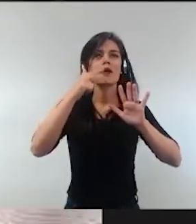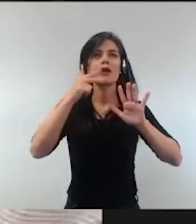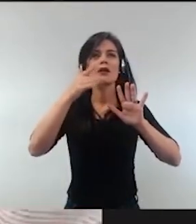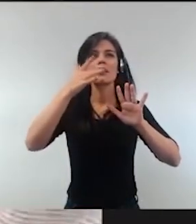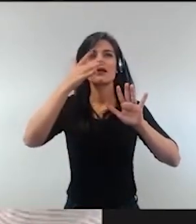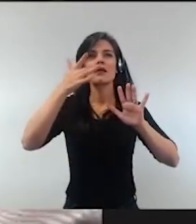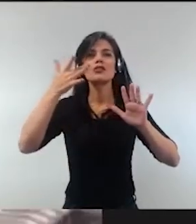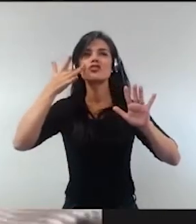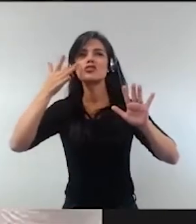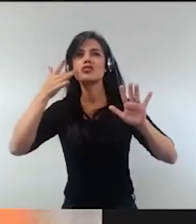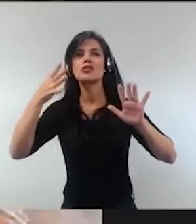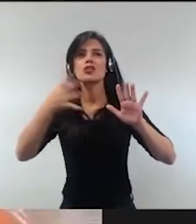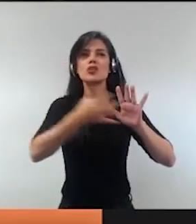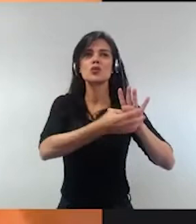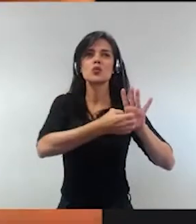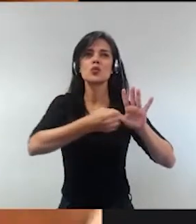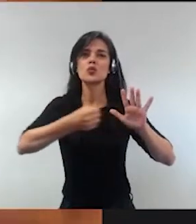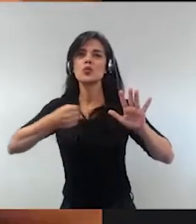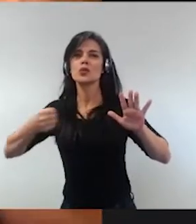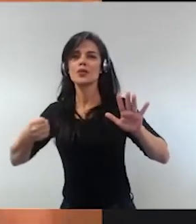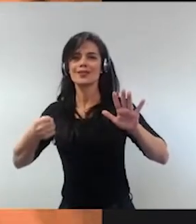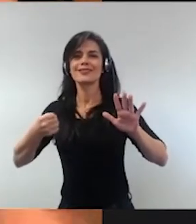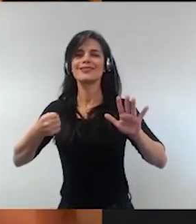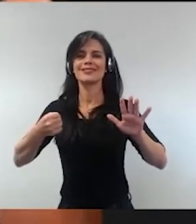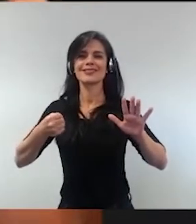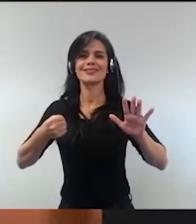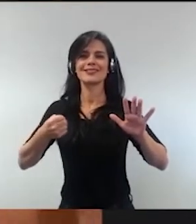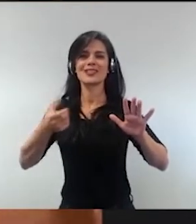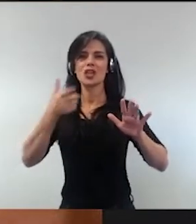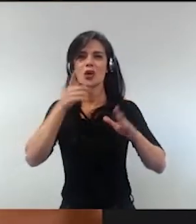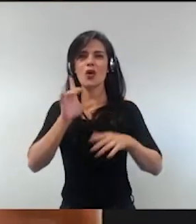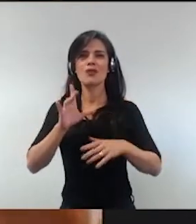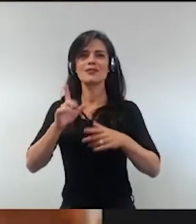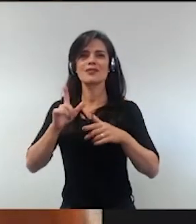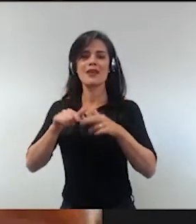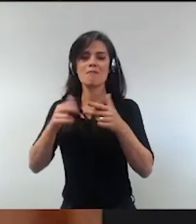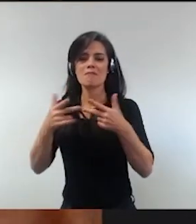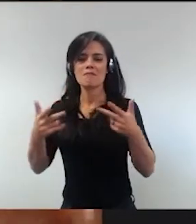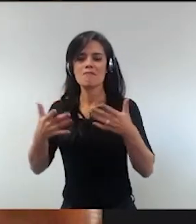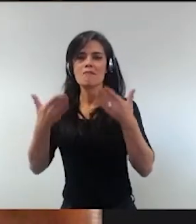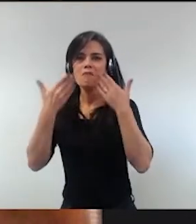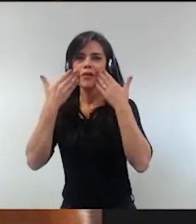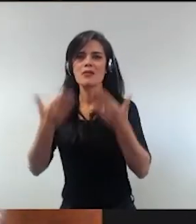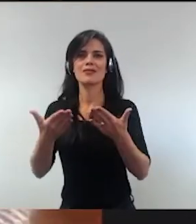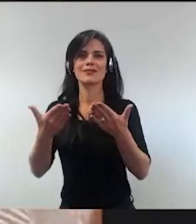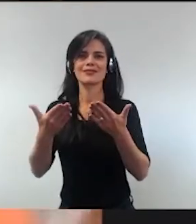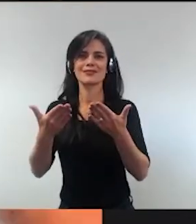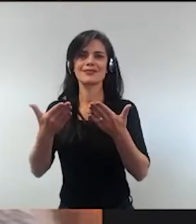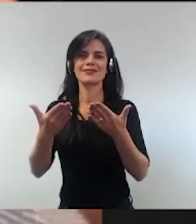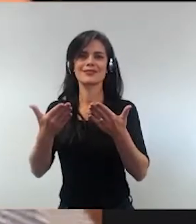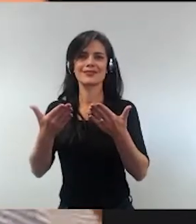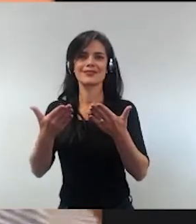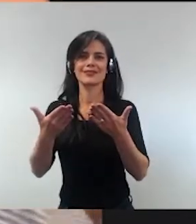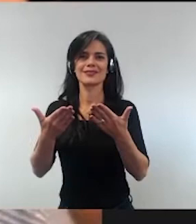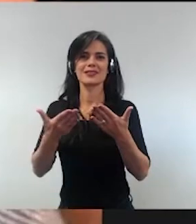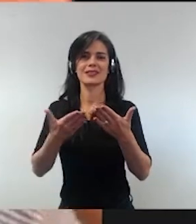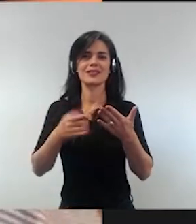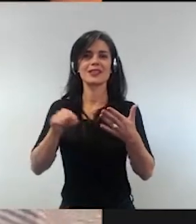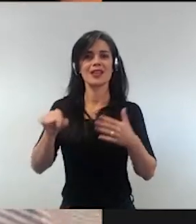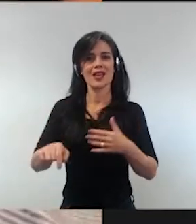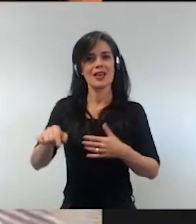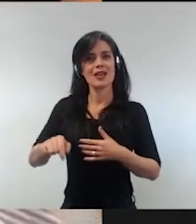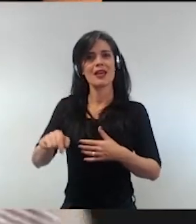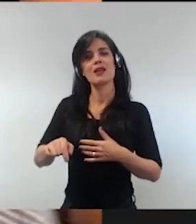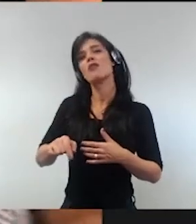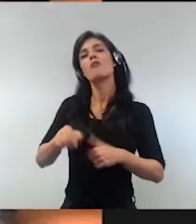pelo espetáculo cotidiano. Isto é uma coisa interessante, é a percepção de que o direito, nesse